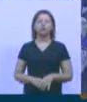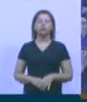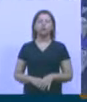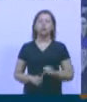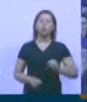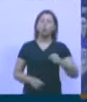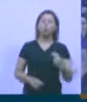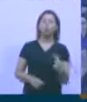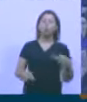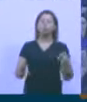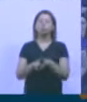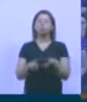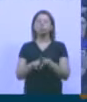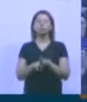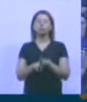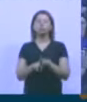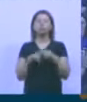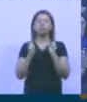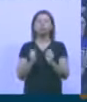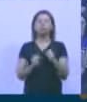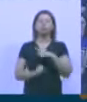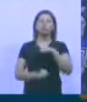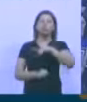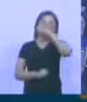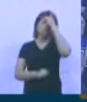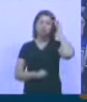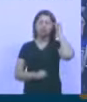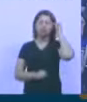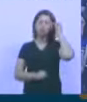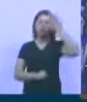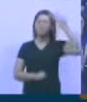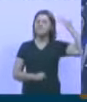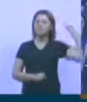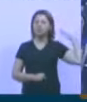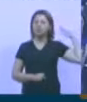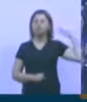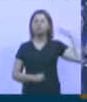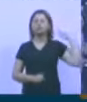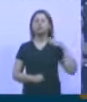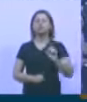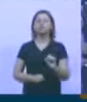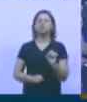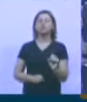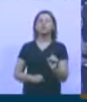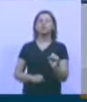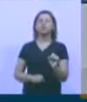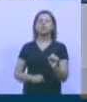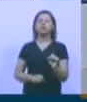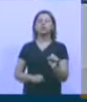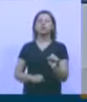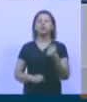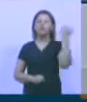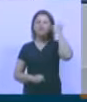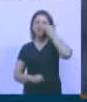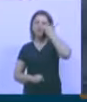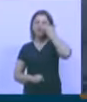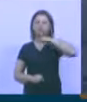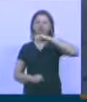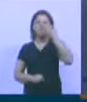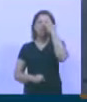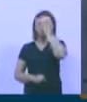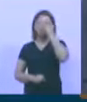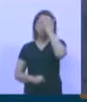Ou então pode ter tido pessoas nos meus antepassados que foram depravadas.